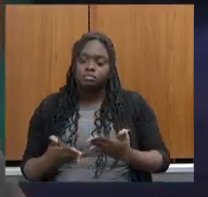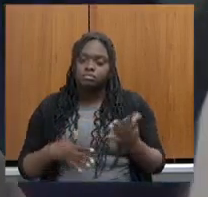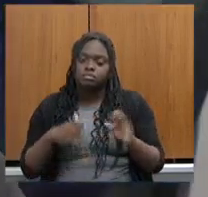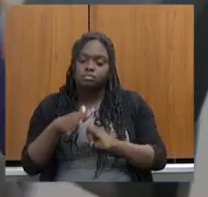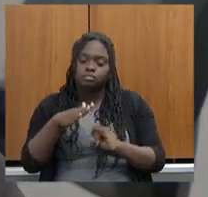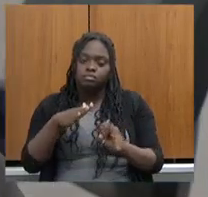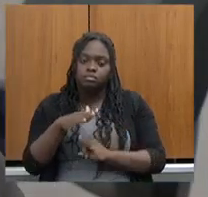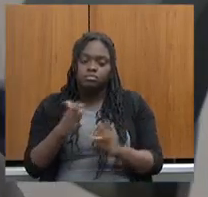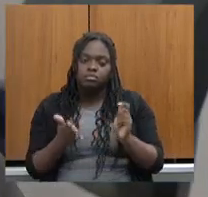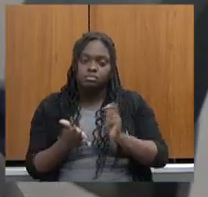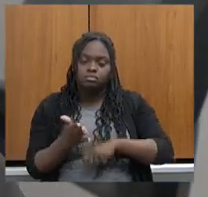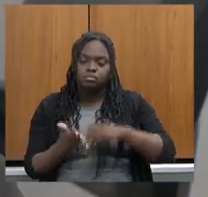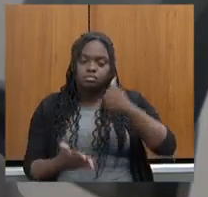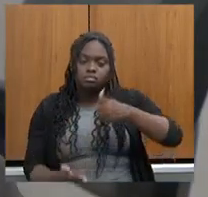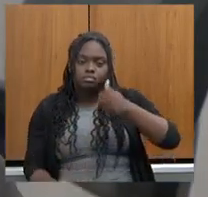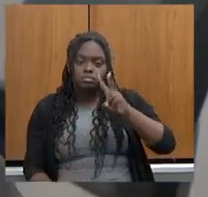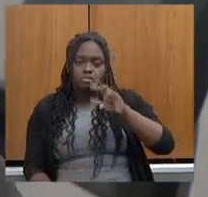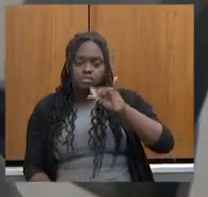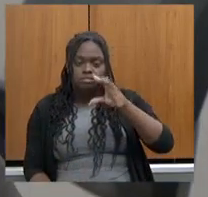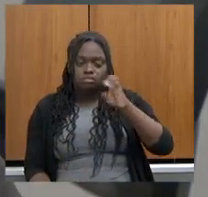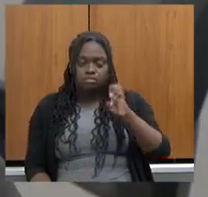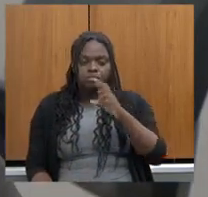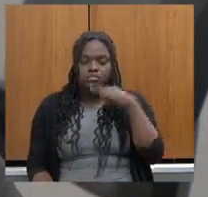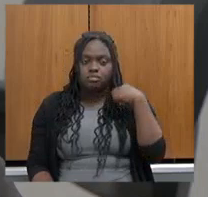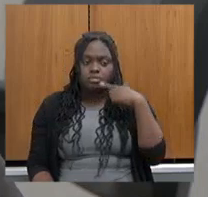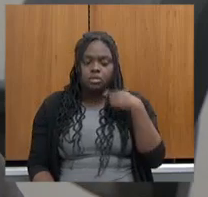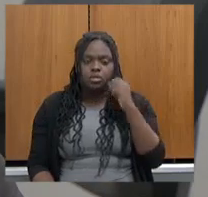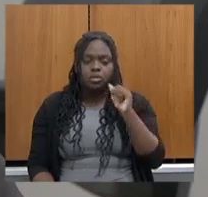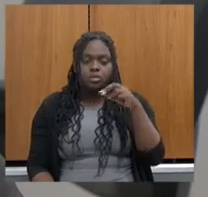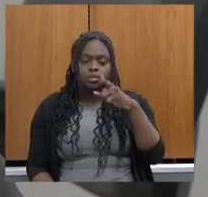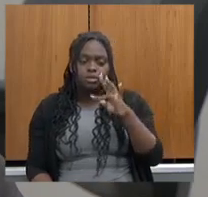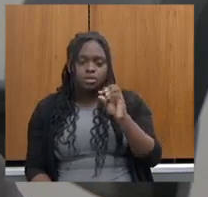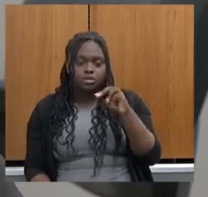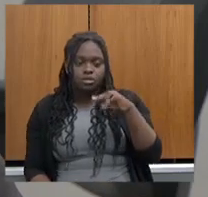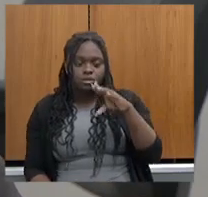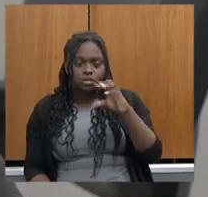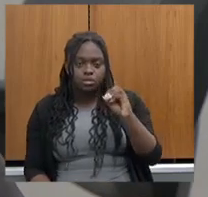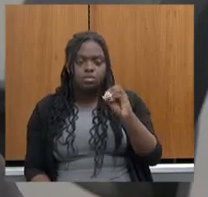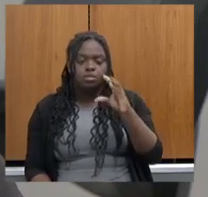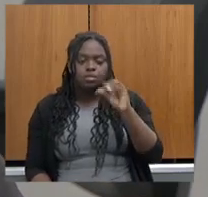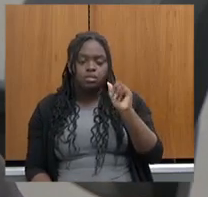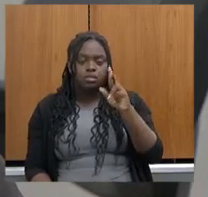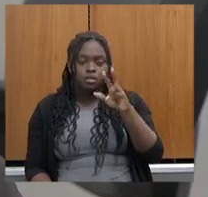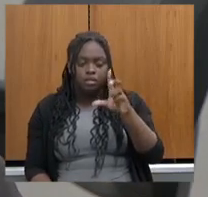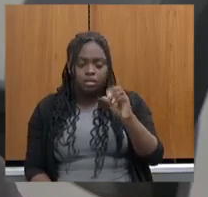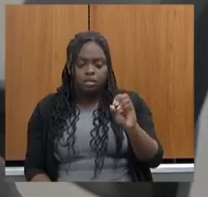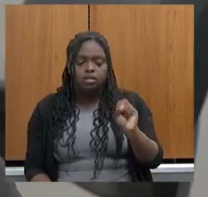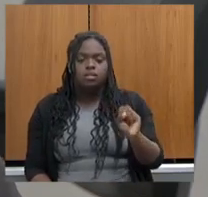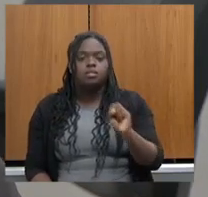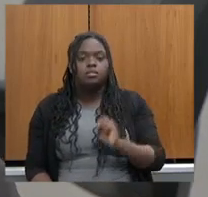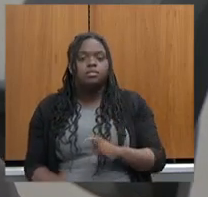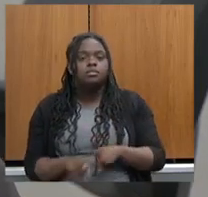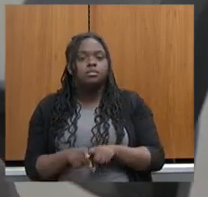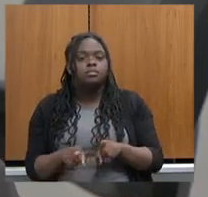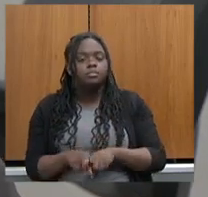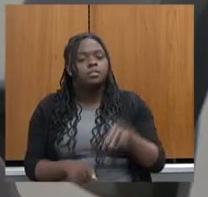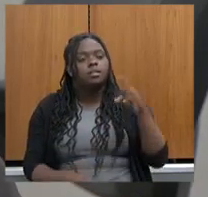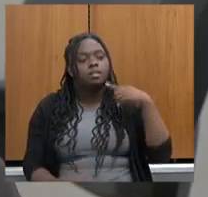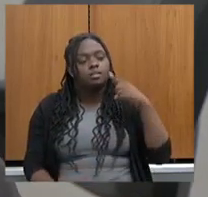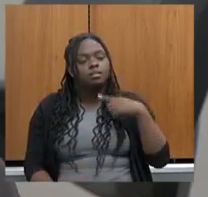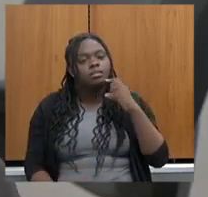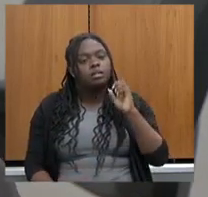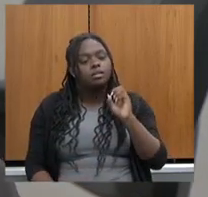pelo primeiro vice-presidente dessa casa Deputado Antônio Carlos Arantes pelo presidente da Comissão de segurança pública da Assembleia o deputado sargento Rodrigues